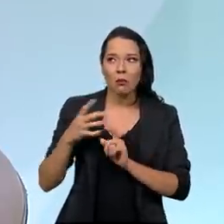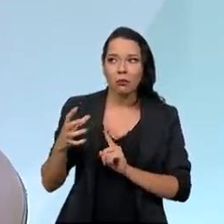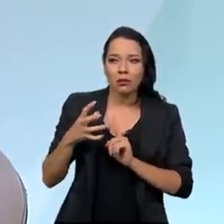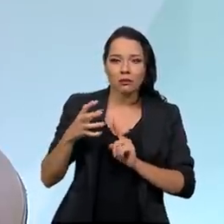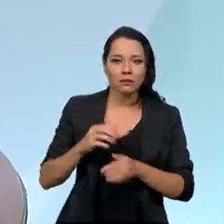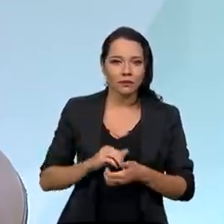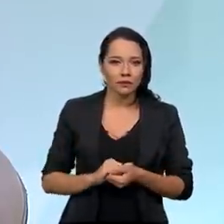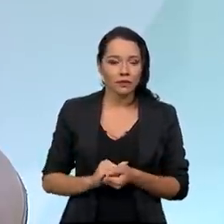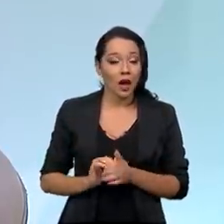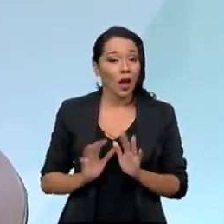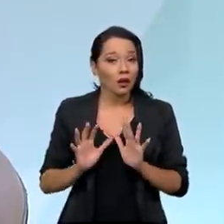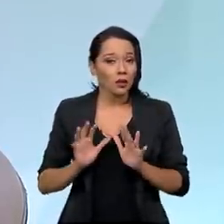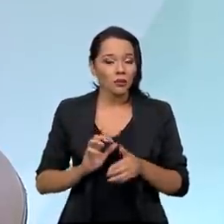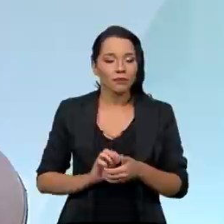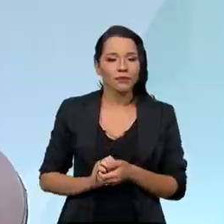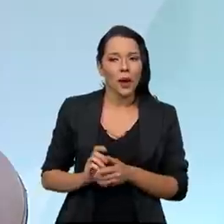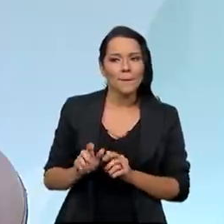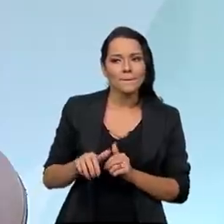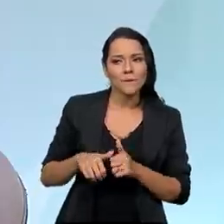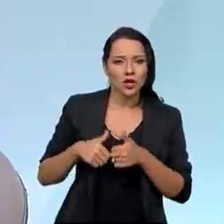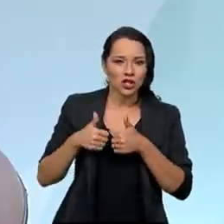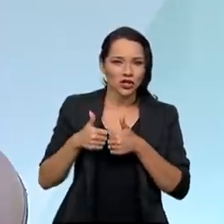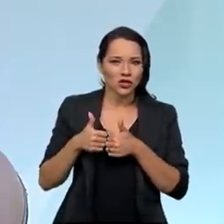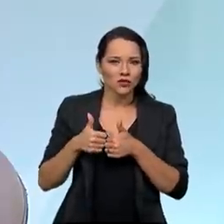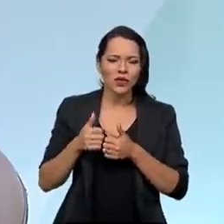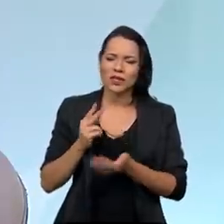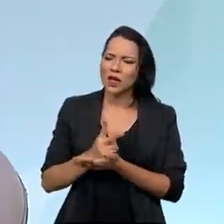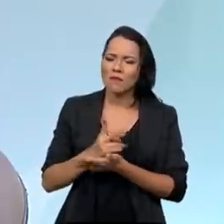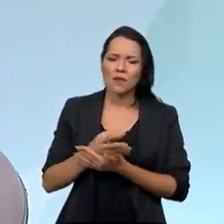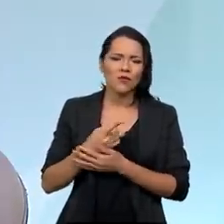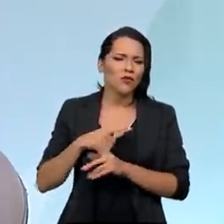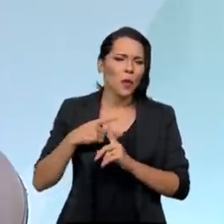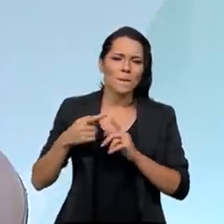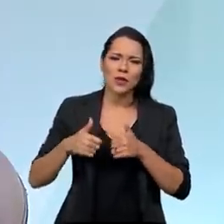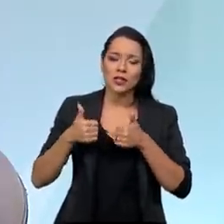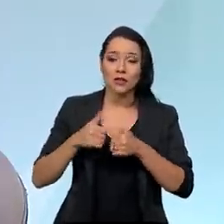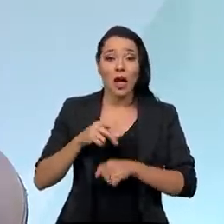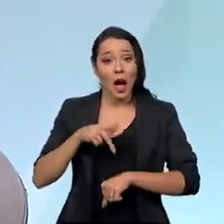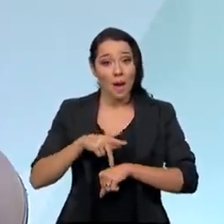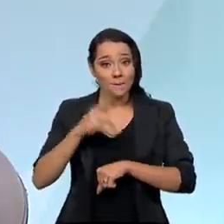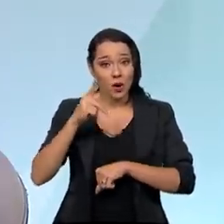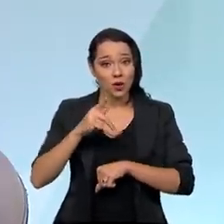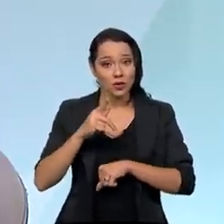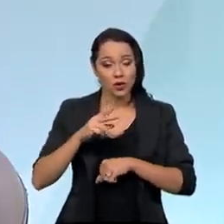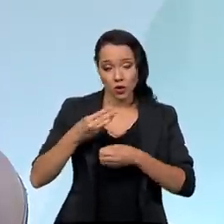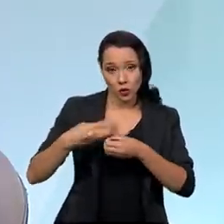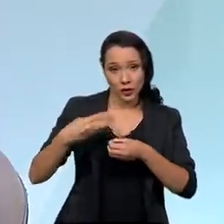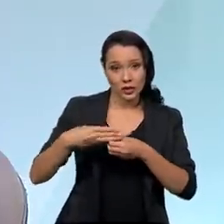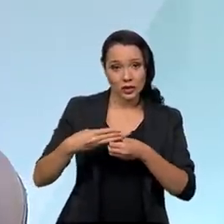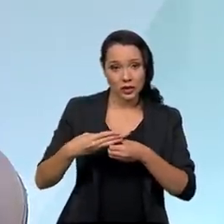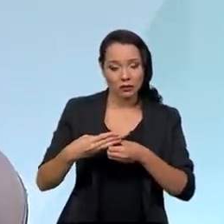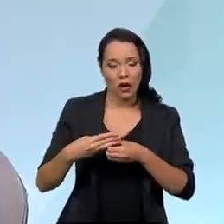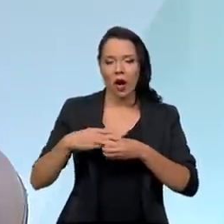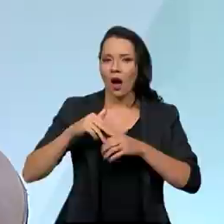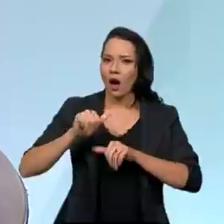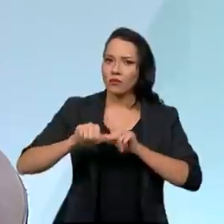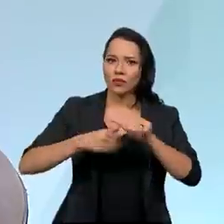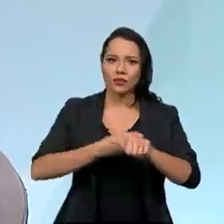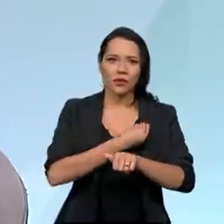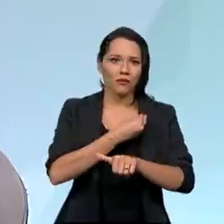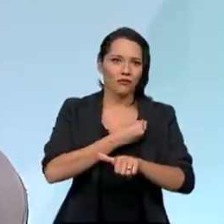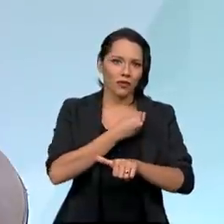impacto. Então, positivo. Sempre muito positivo. A pós-graduação num município transforma a